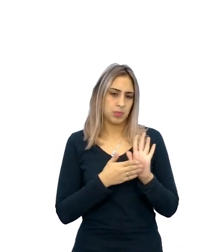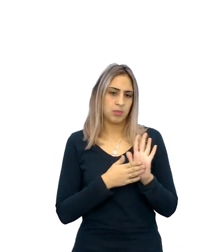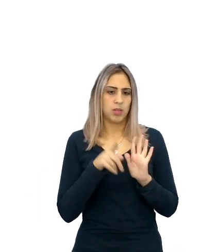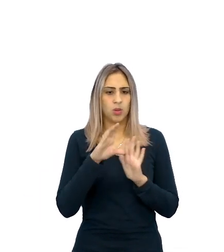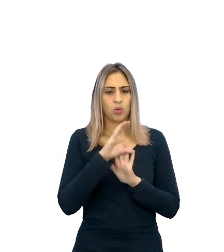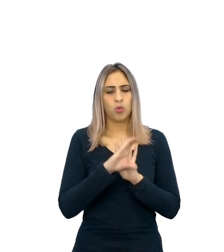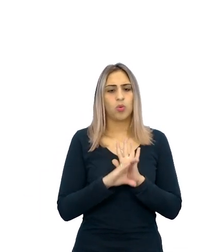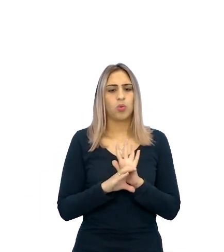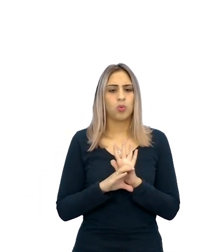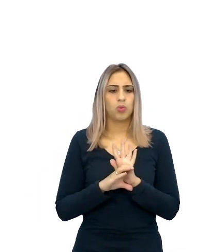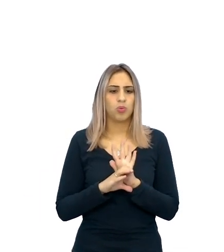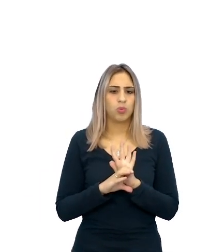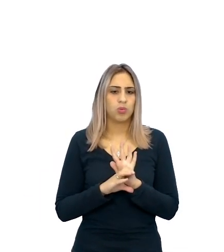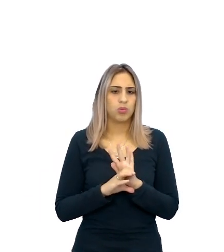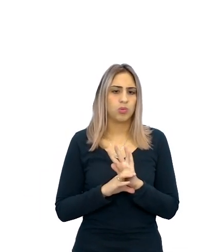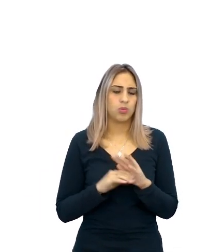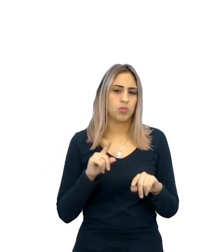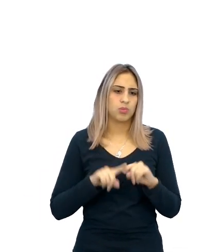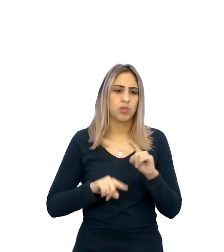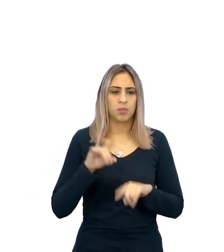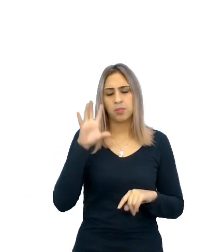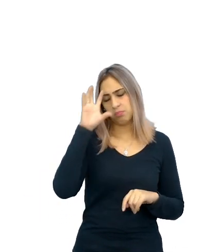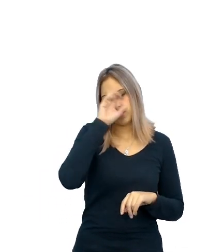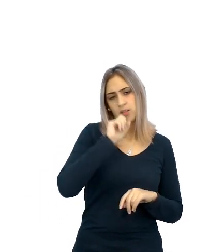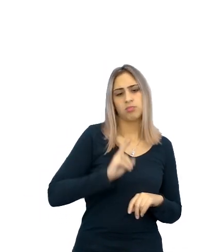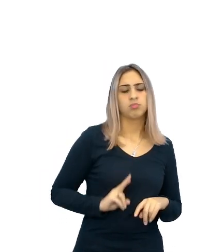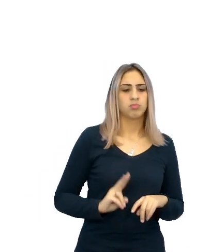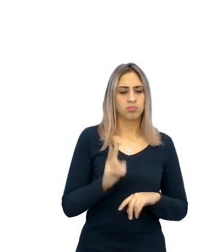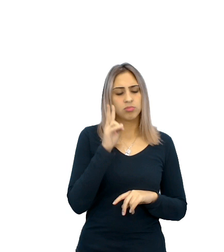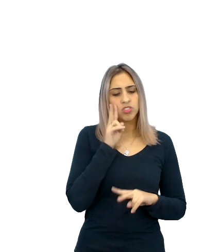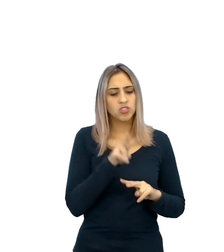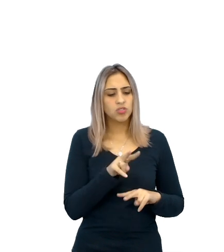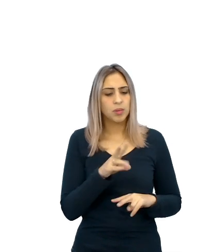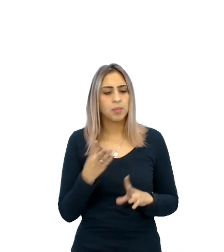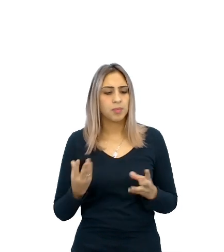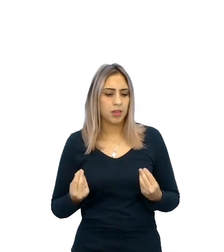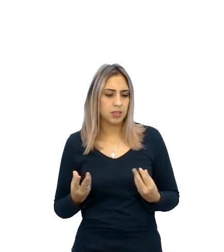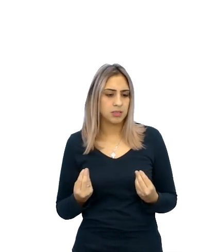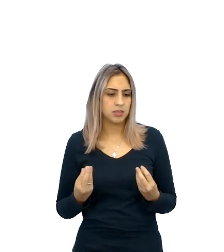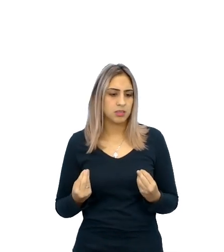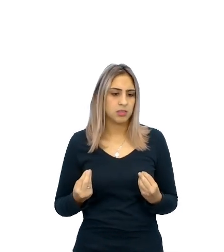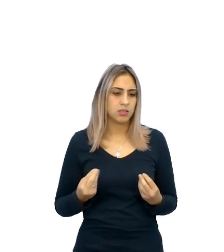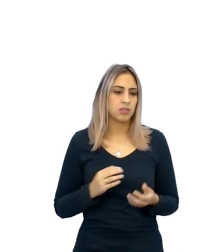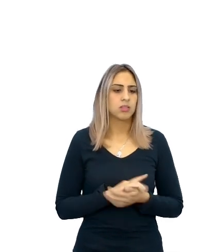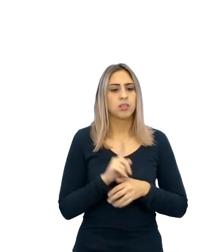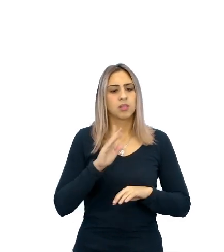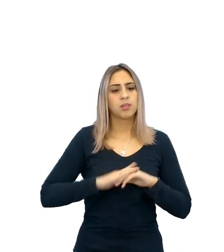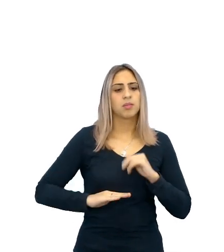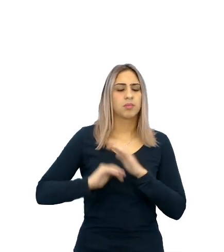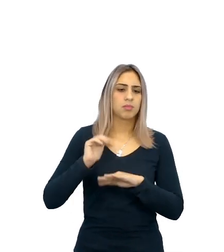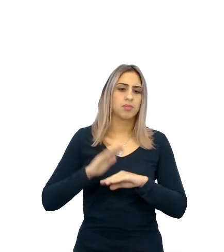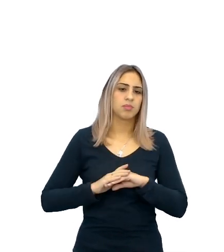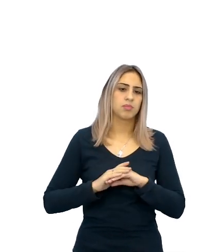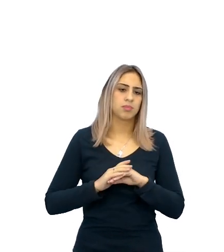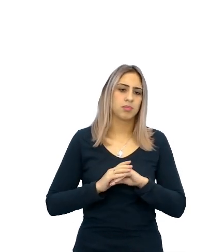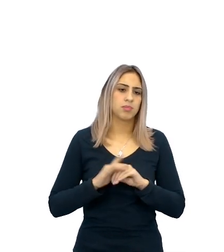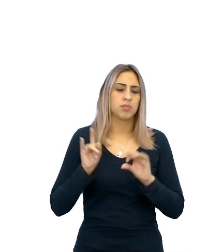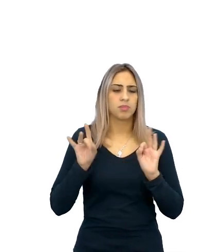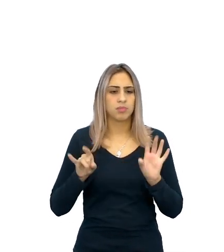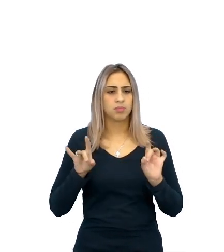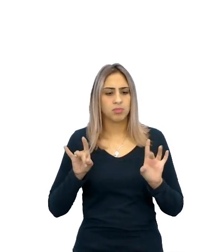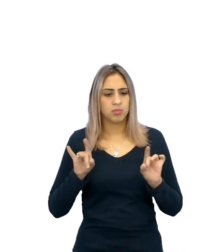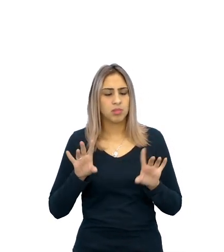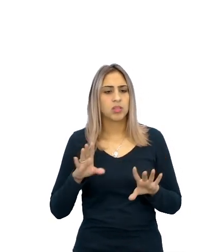pelo currículo nos materiais do Aprender Sempre. A gente visualiza bastante aquela habilidade específica